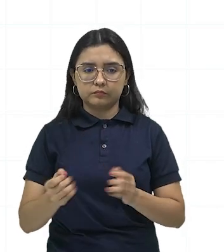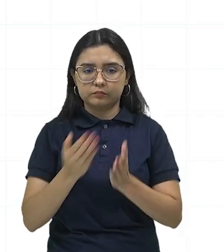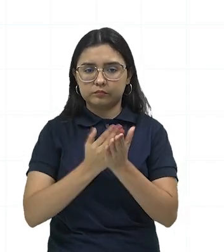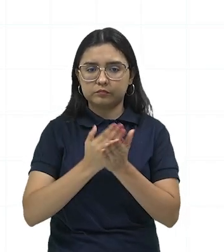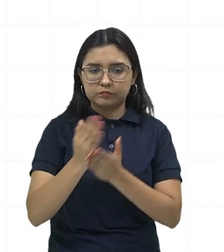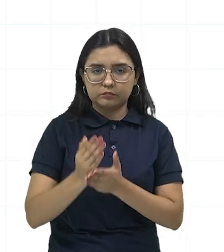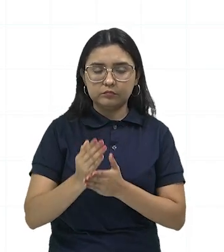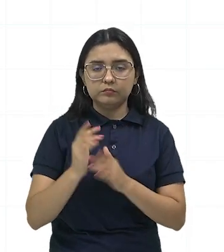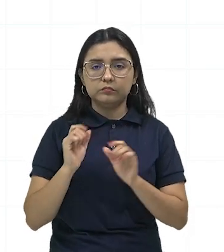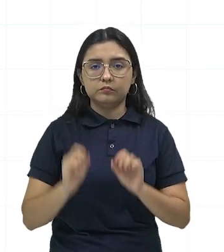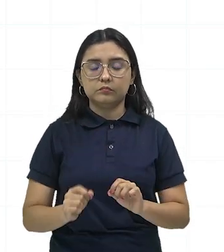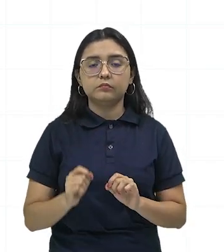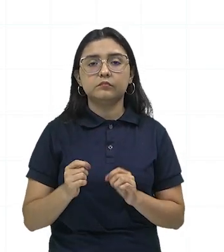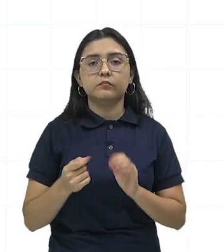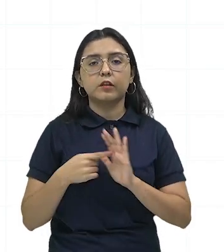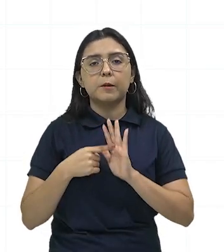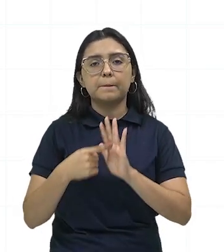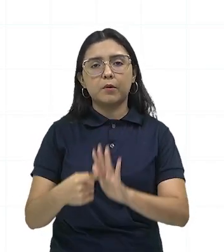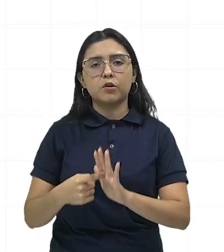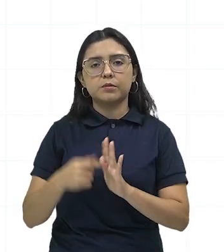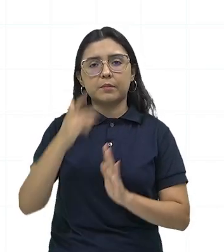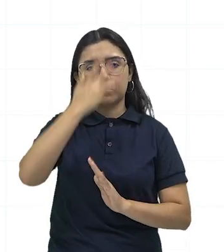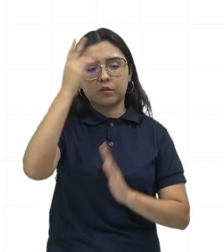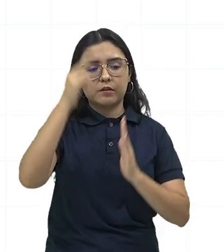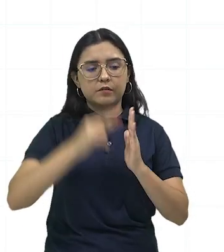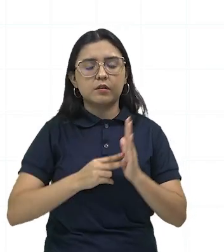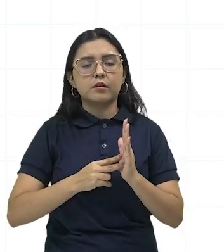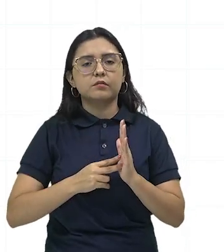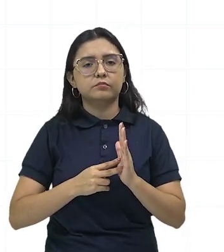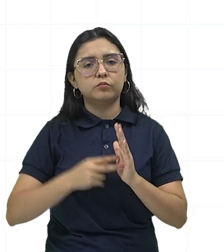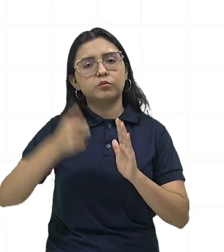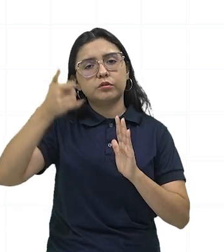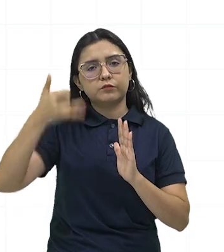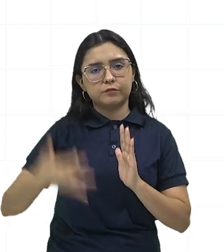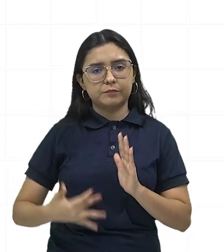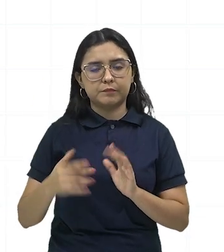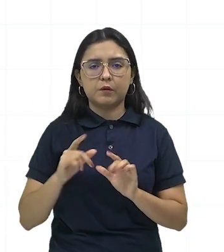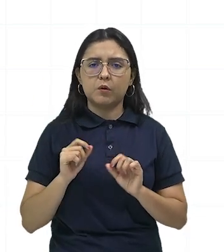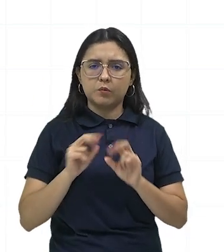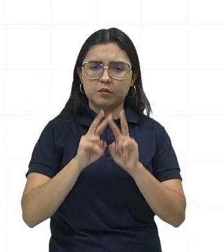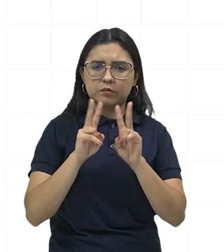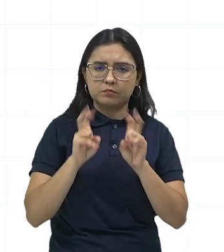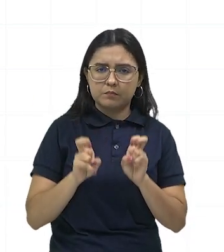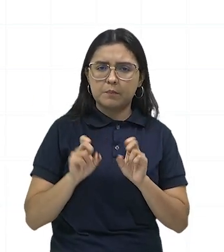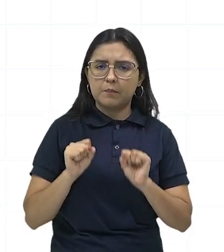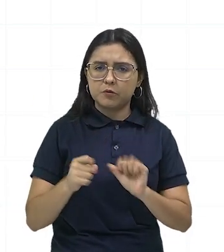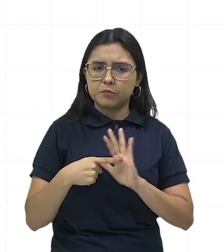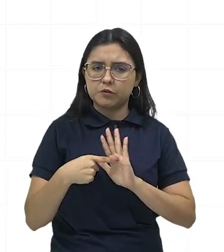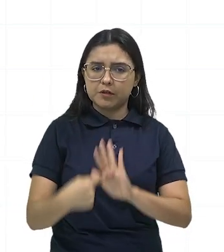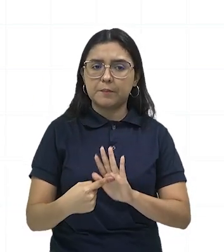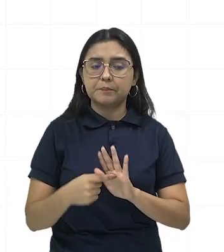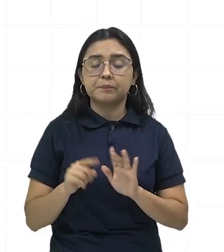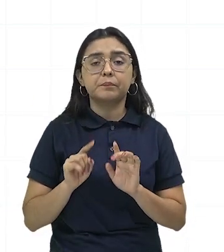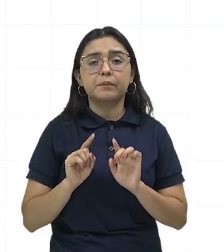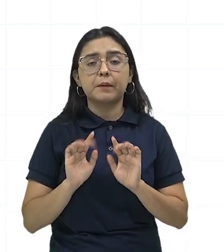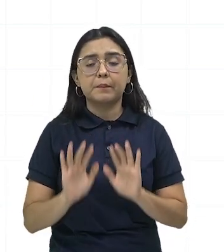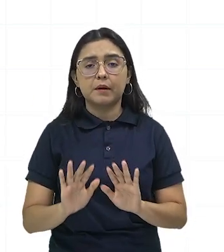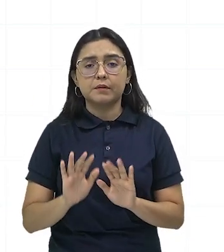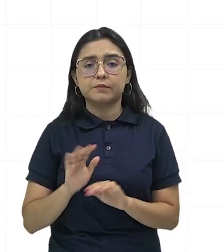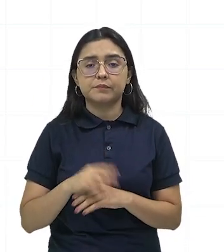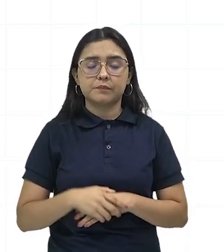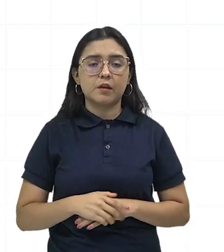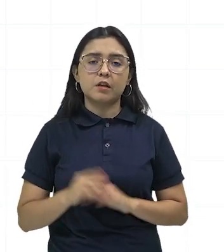que está por vir, tudo o que você vai desenvolver. O título pode dar essa ideia? Pode dar essa ideia, mas ele não